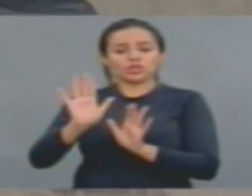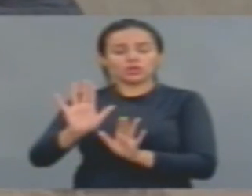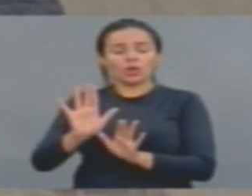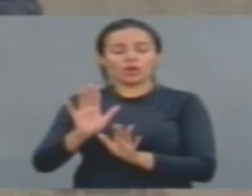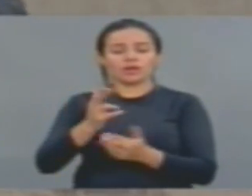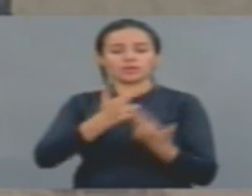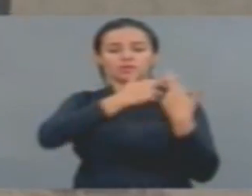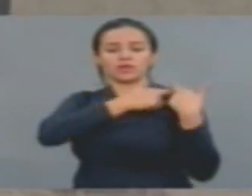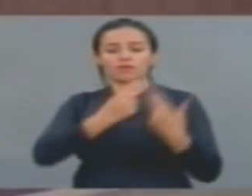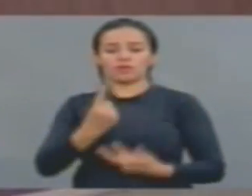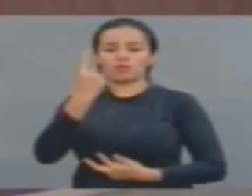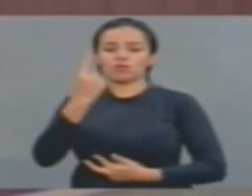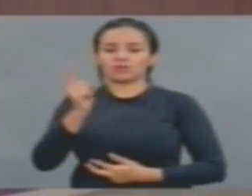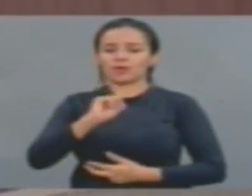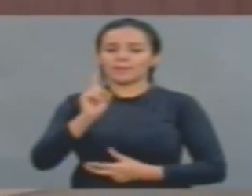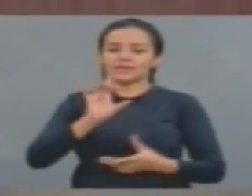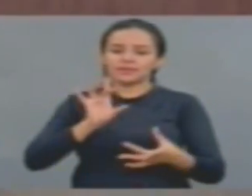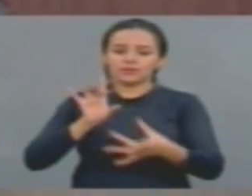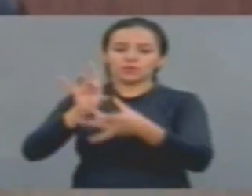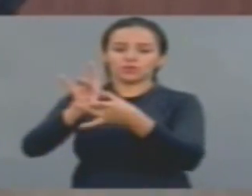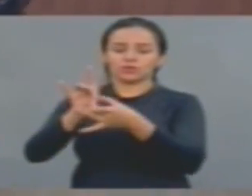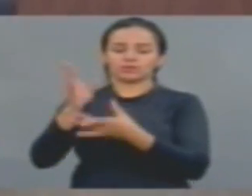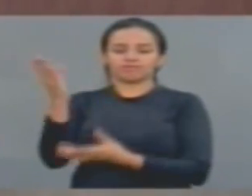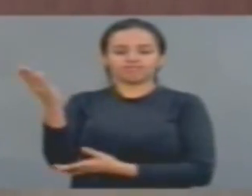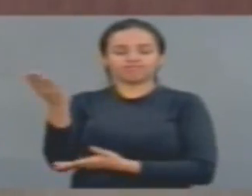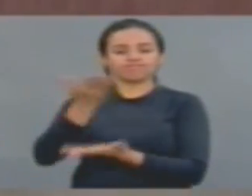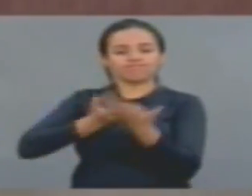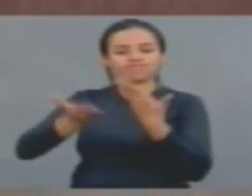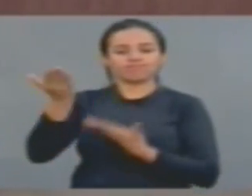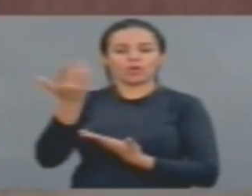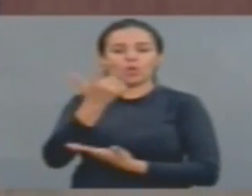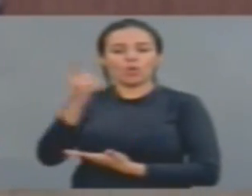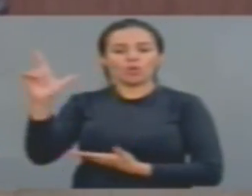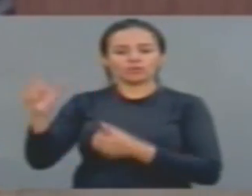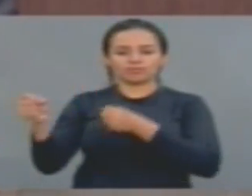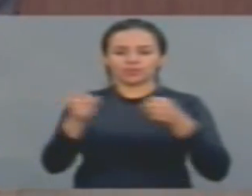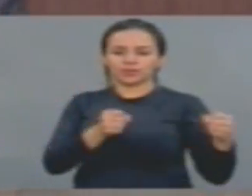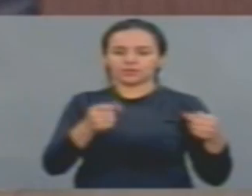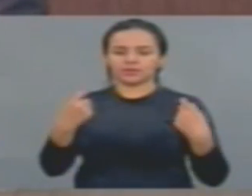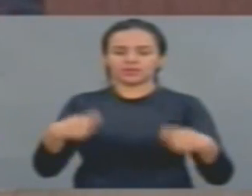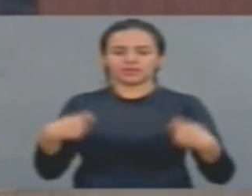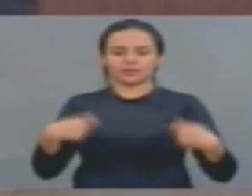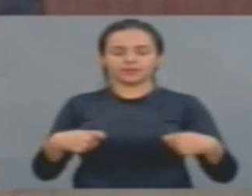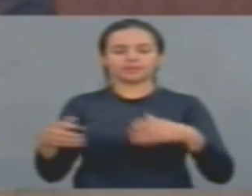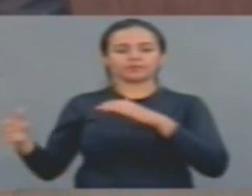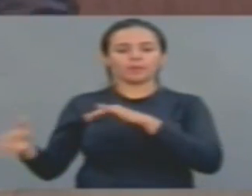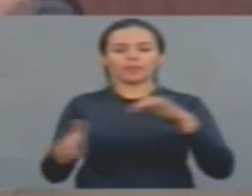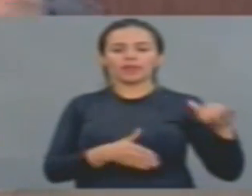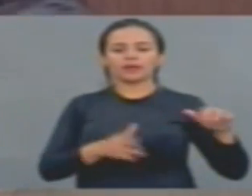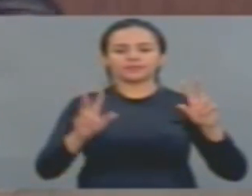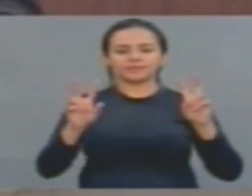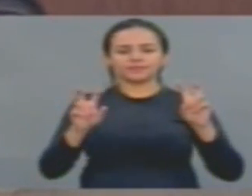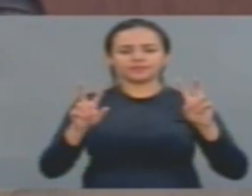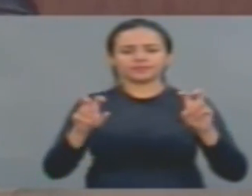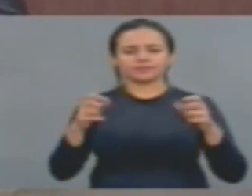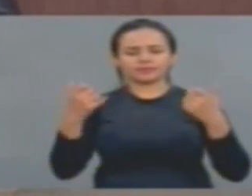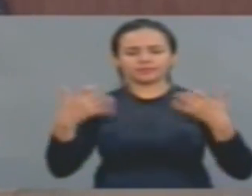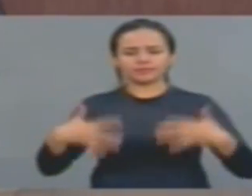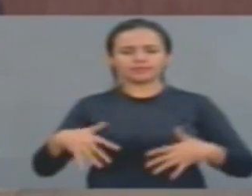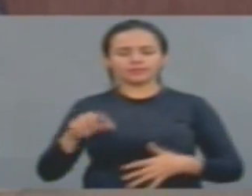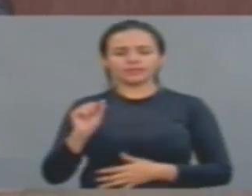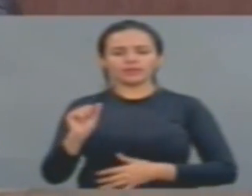si. Deputados, até porque o tempo se esvai, eu queria tratar dos temas das questões um tema